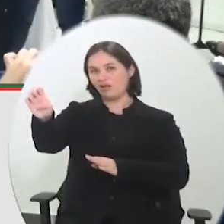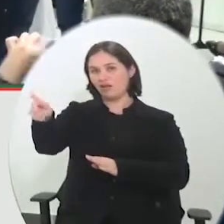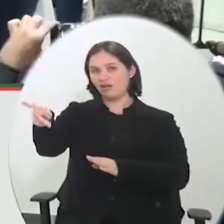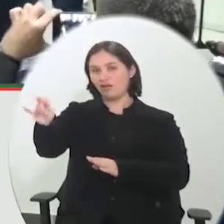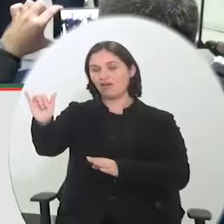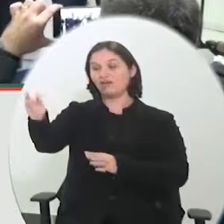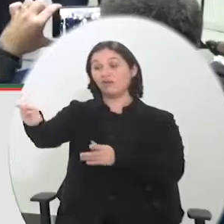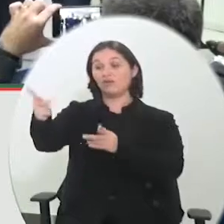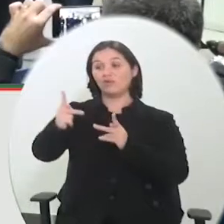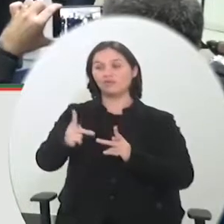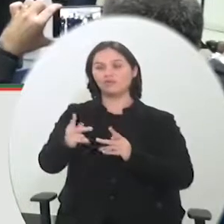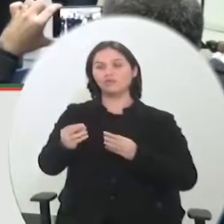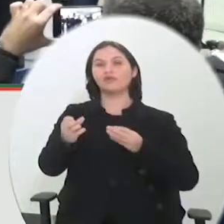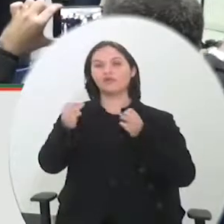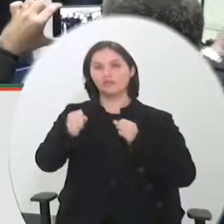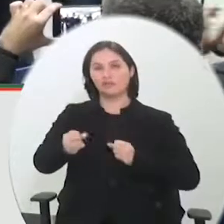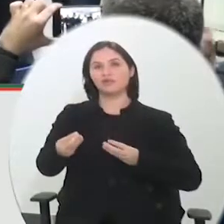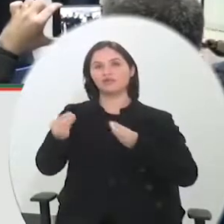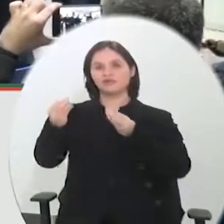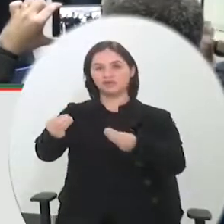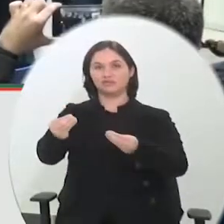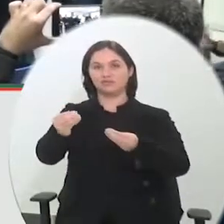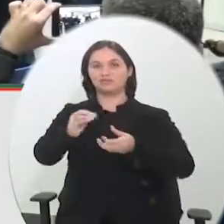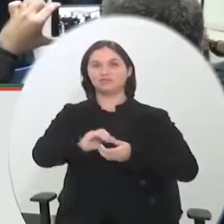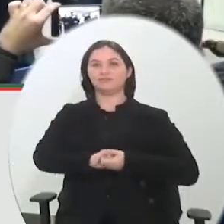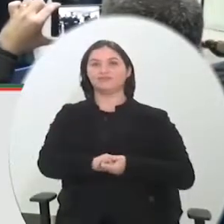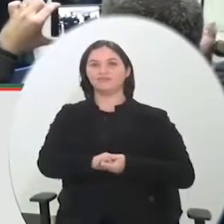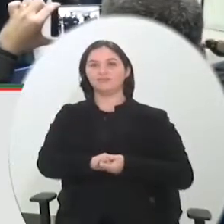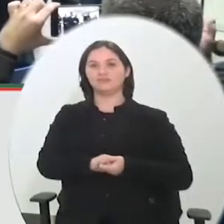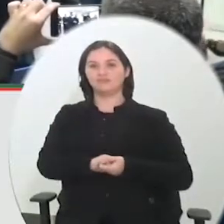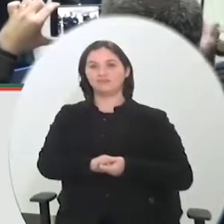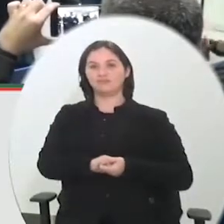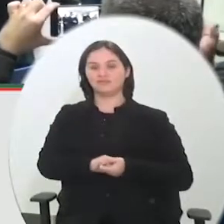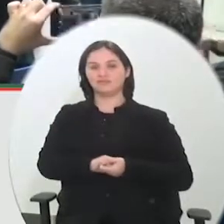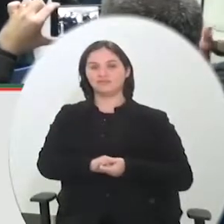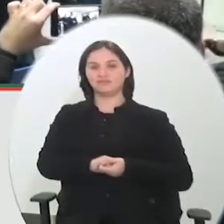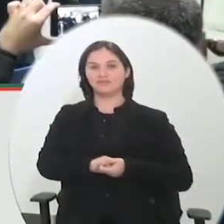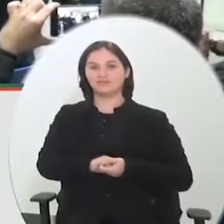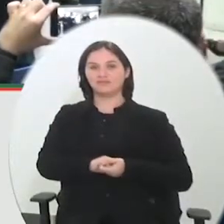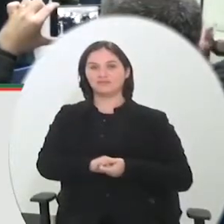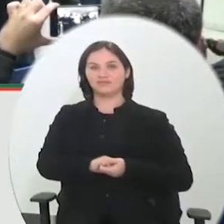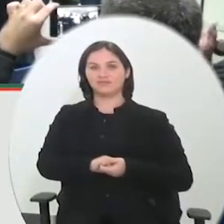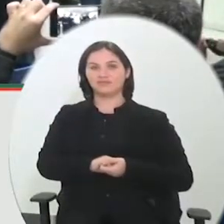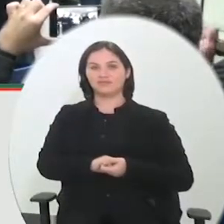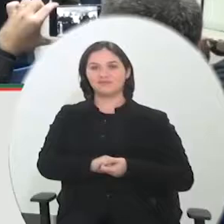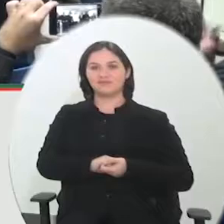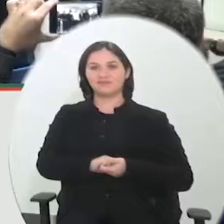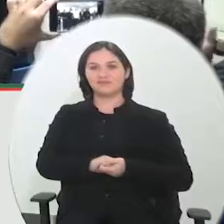comemorativa.